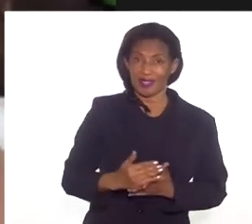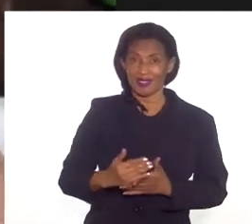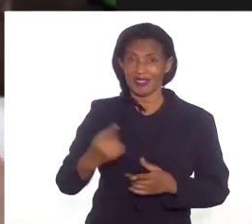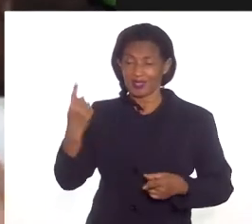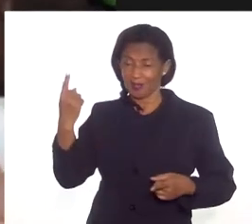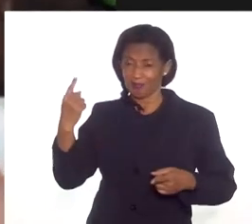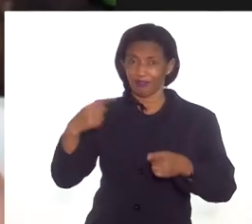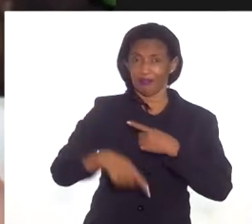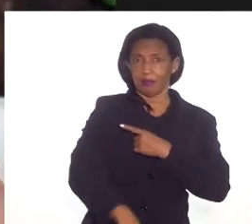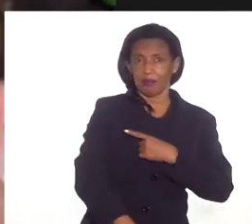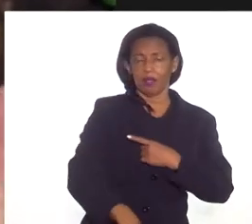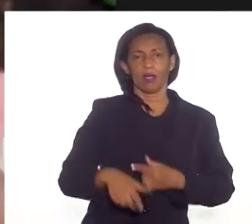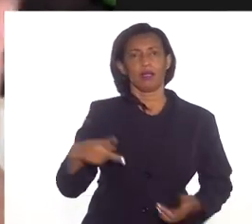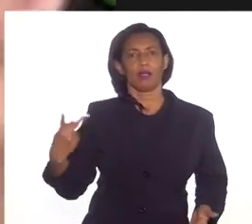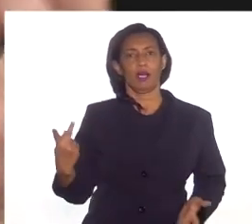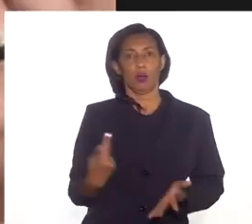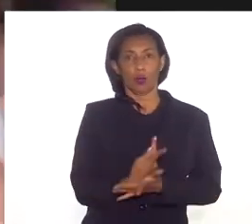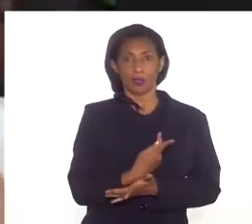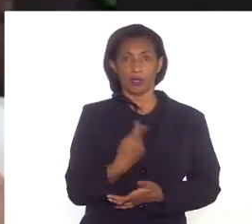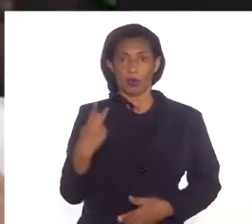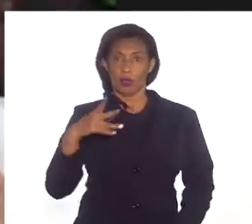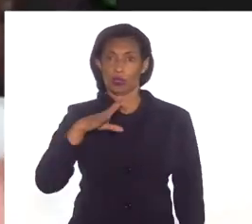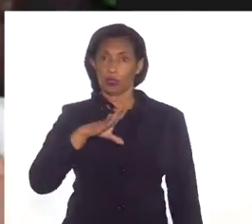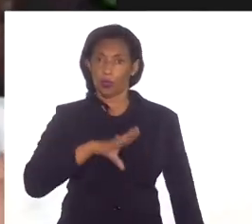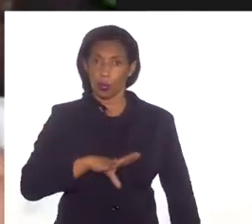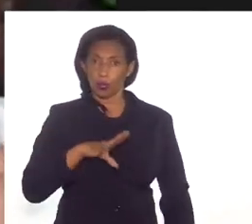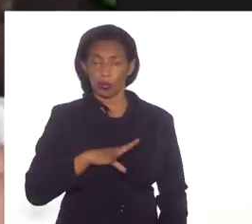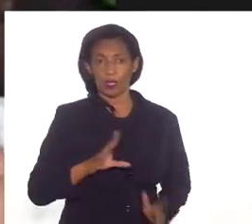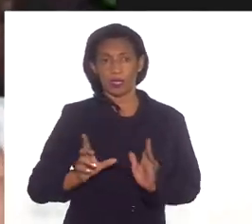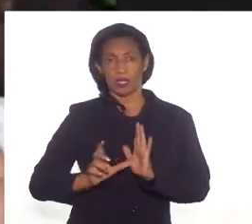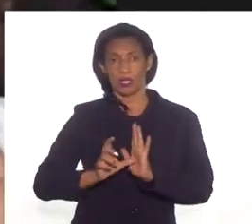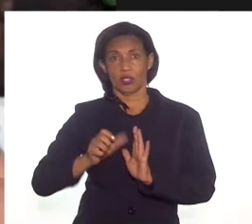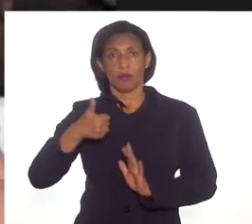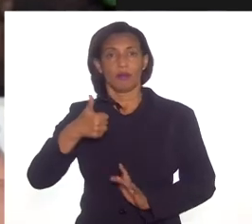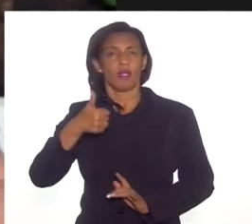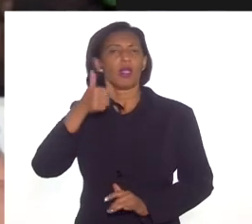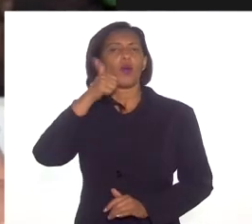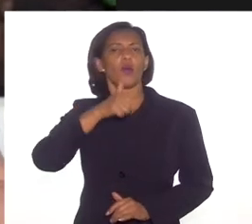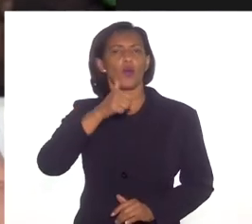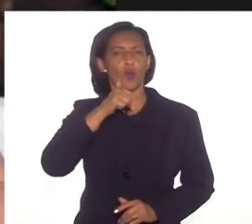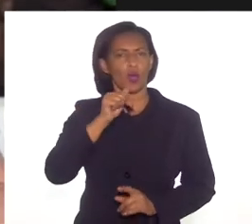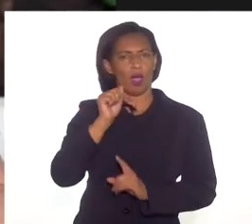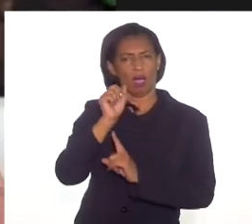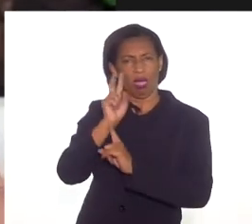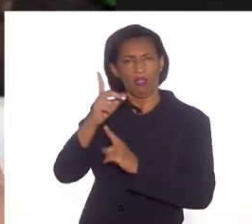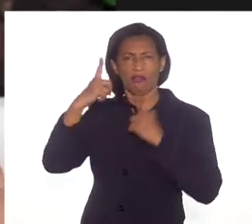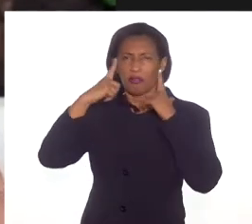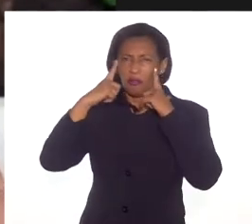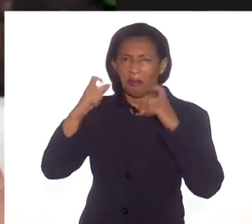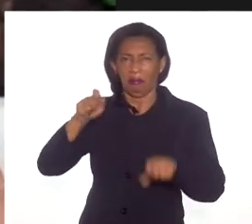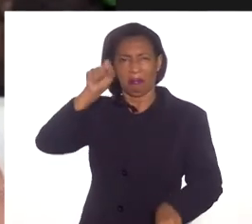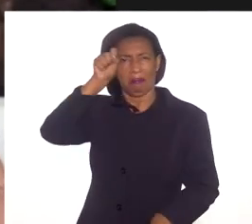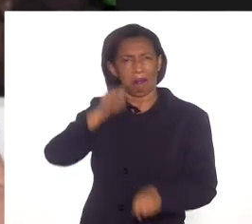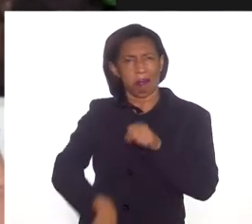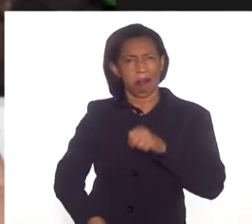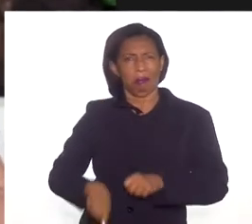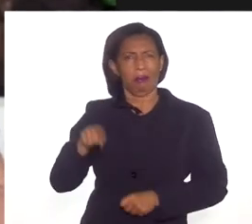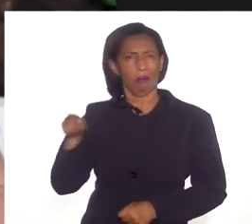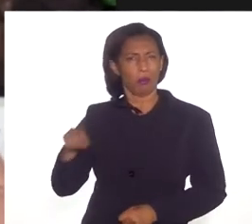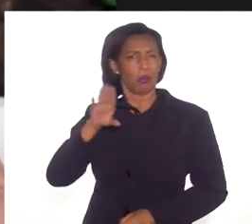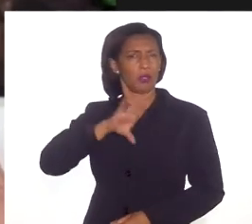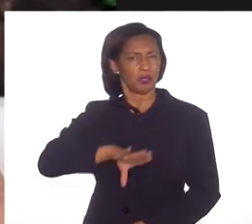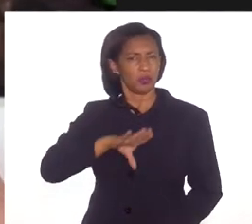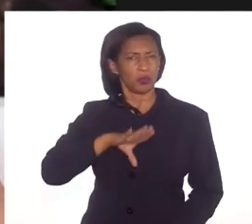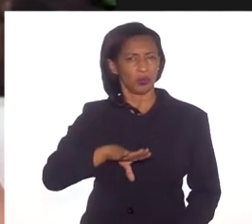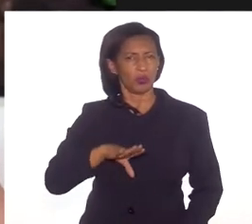desse desencontro, na verdade, que aconteceu entre os portugueses e as primeiras mulheres indígenas que foram violentadas aqui